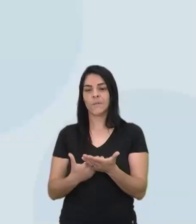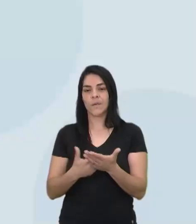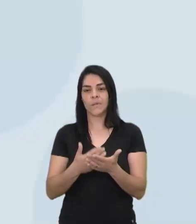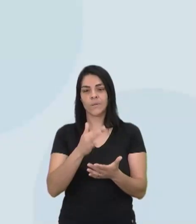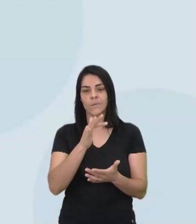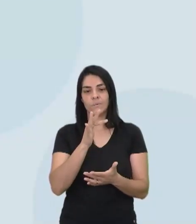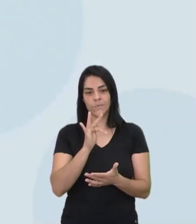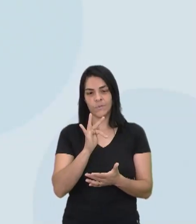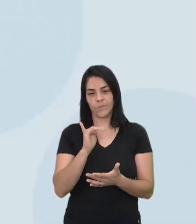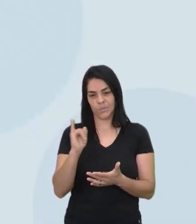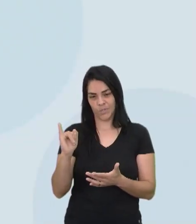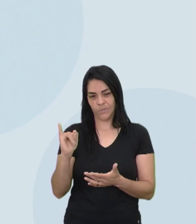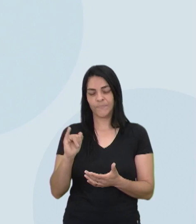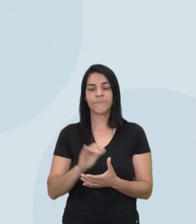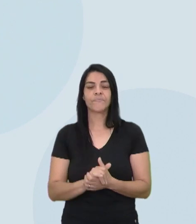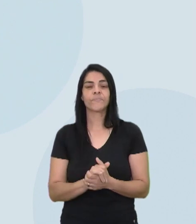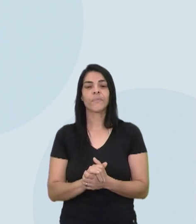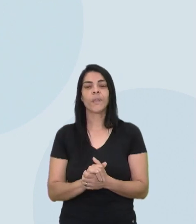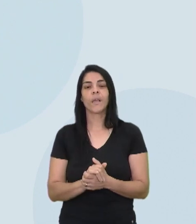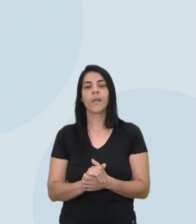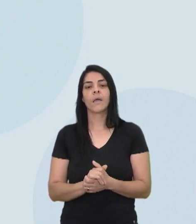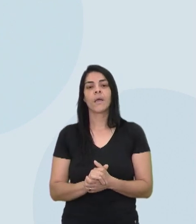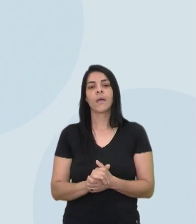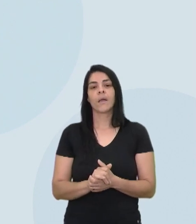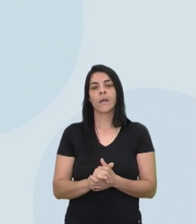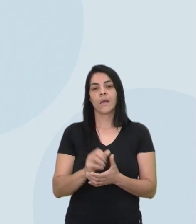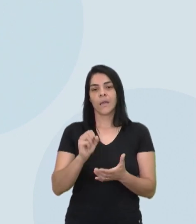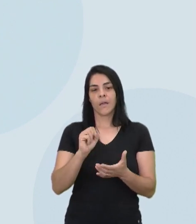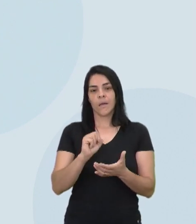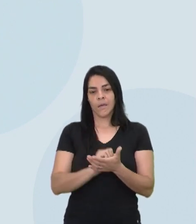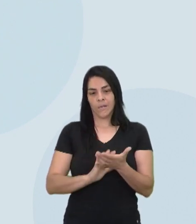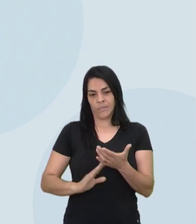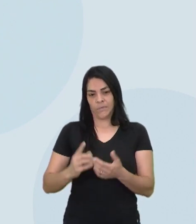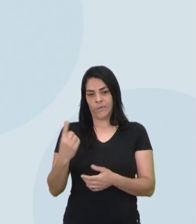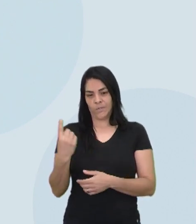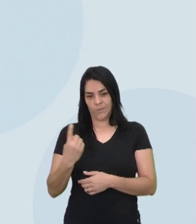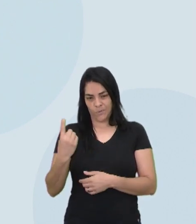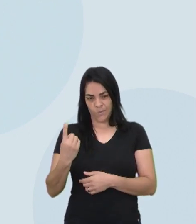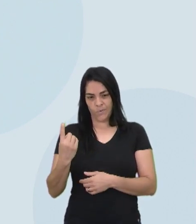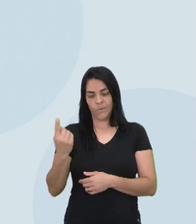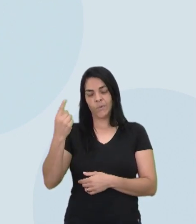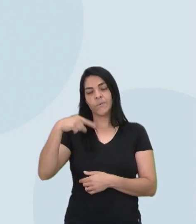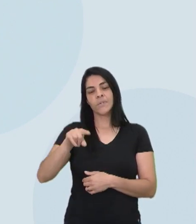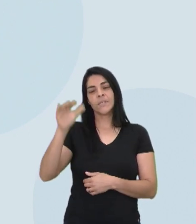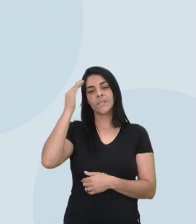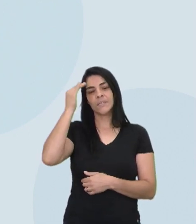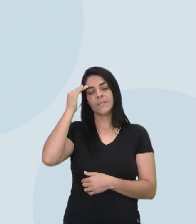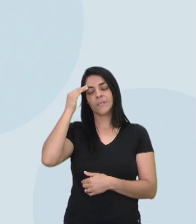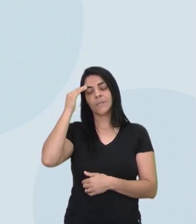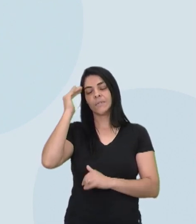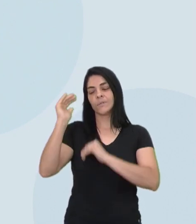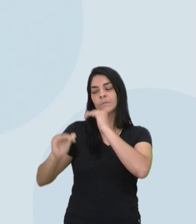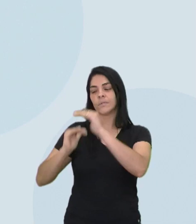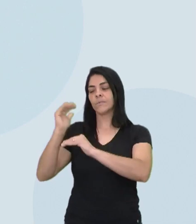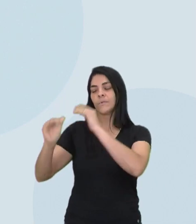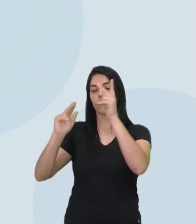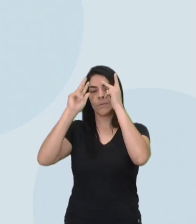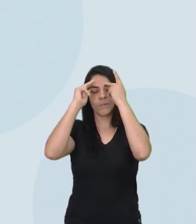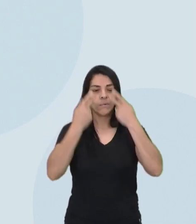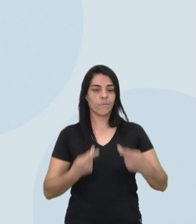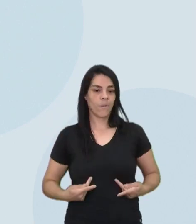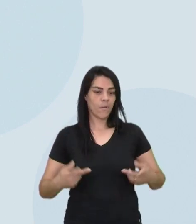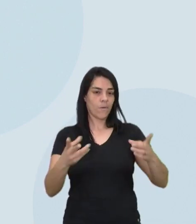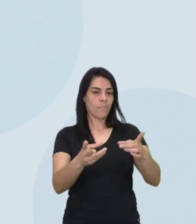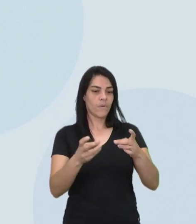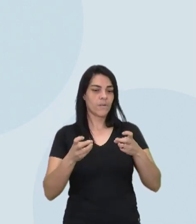Então, na atividade 1, a proposta é que vocês entendessem um pouco, né, esse desenvolvimento da humanidade, olhando para essa questão de